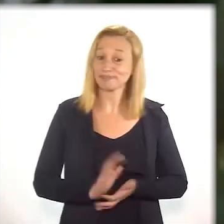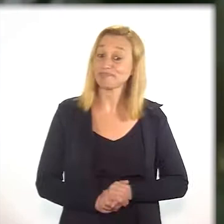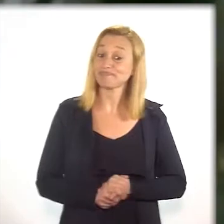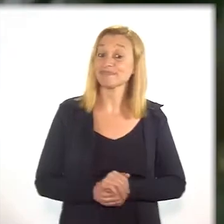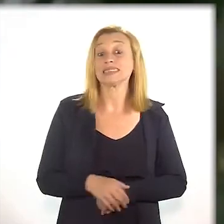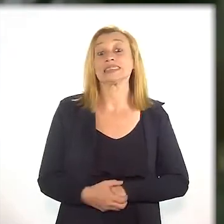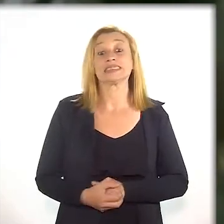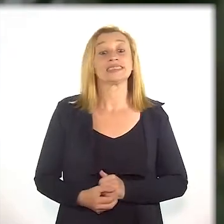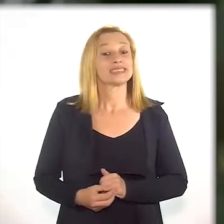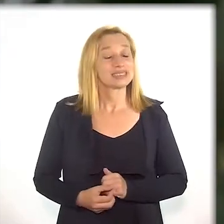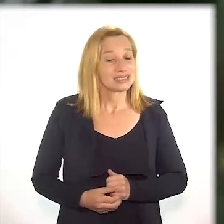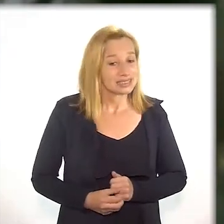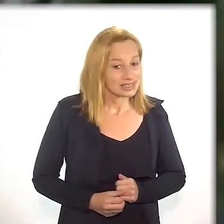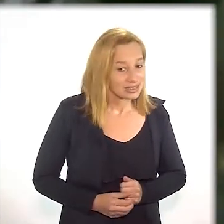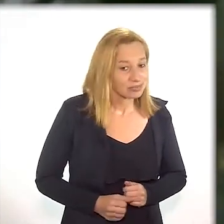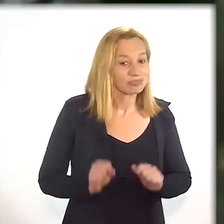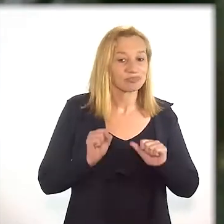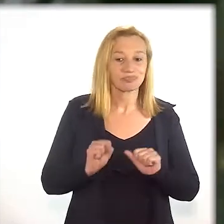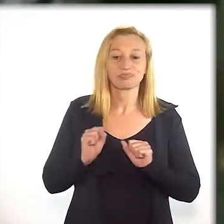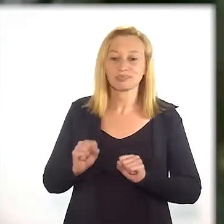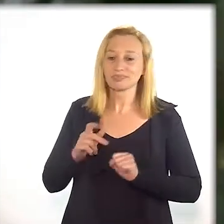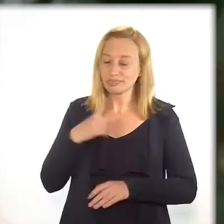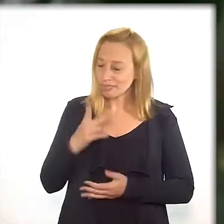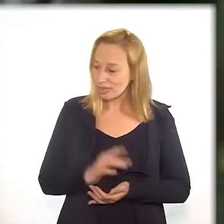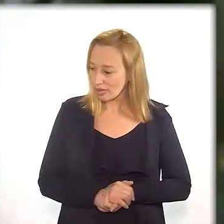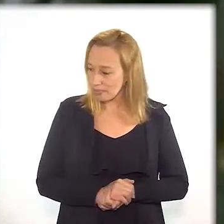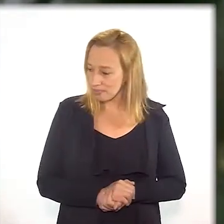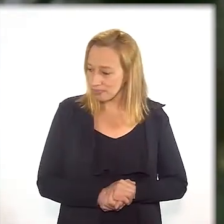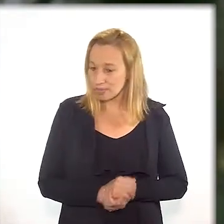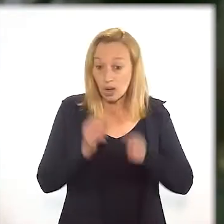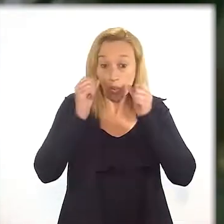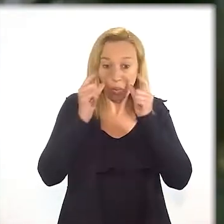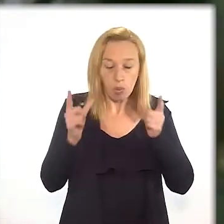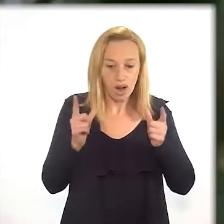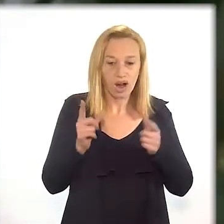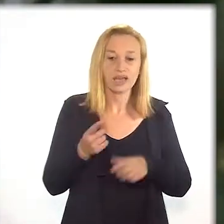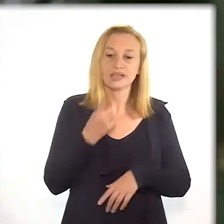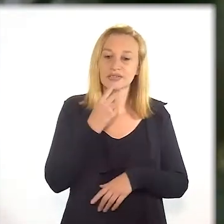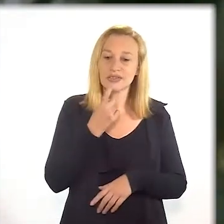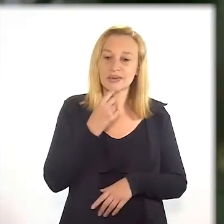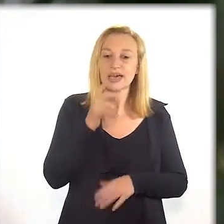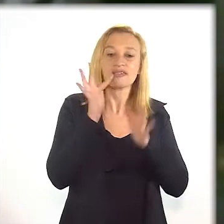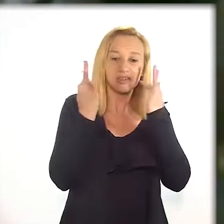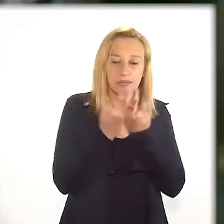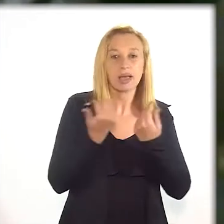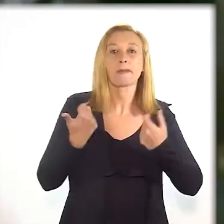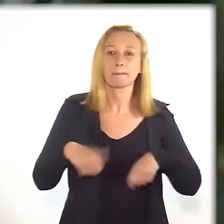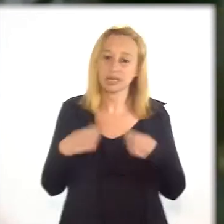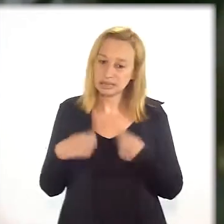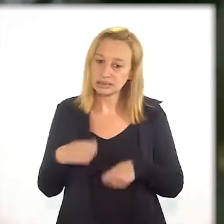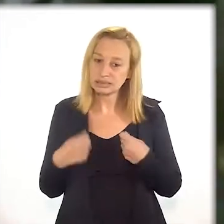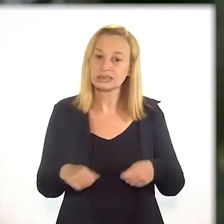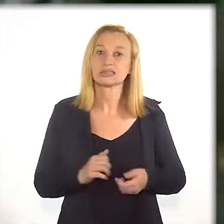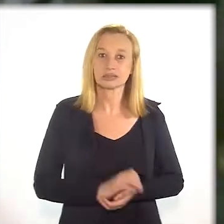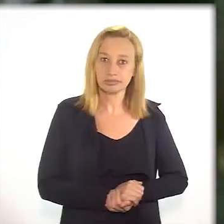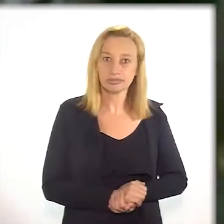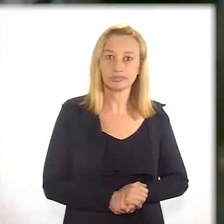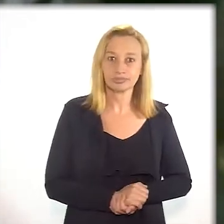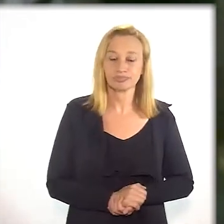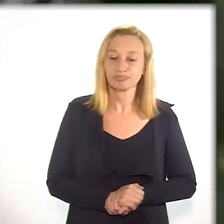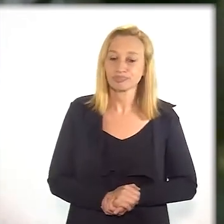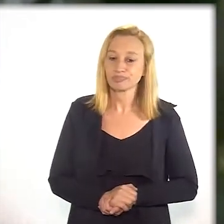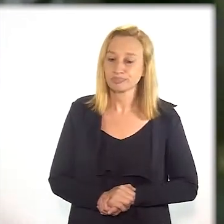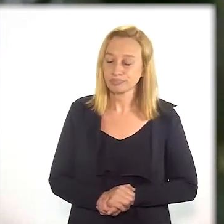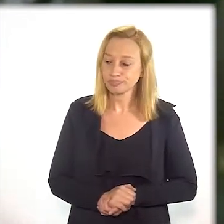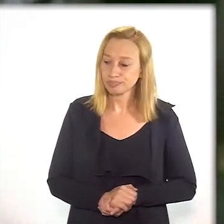né? Então, acho que poderia dizer que esse é um alerta vermelho que as famílias precisam acender para